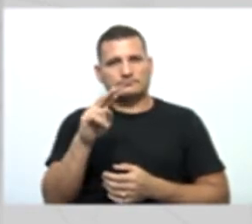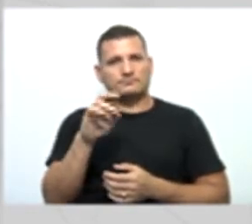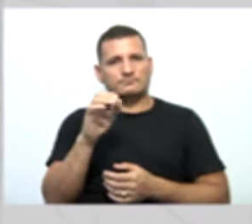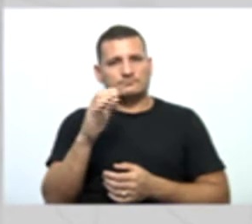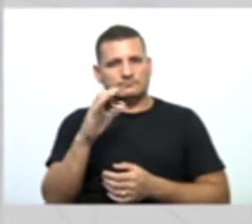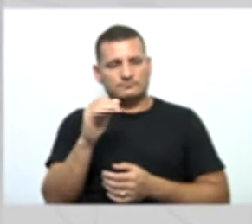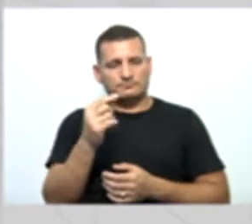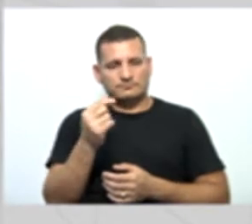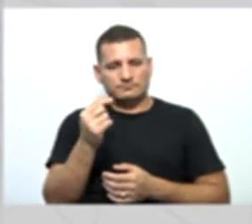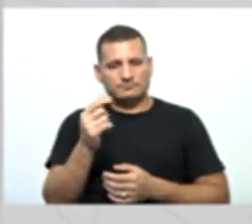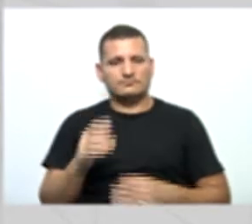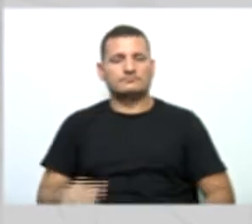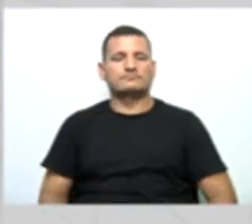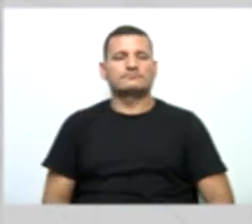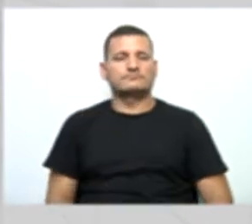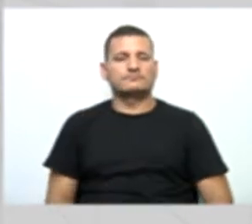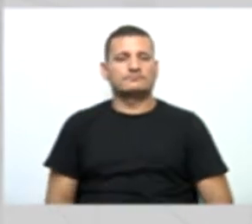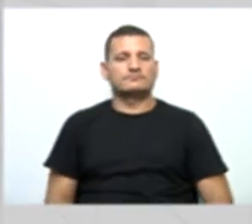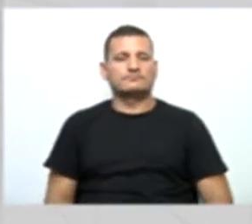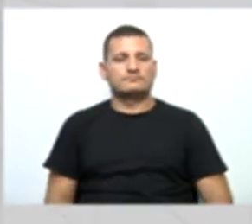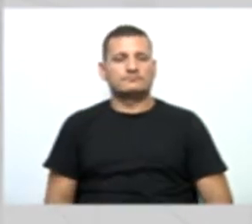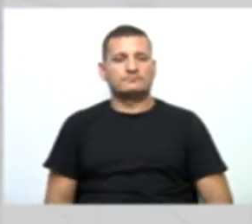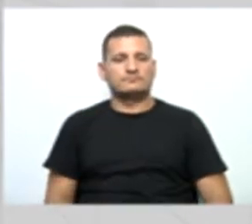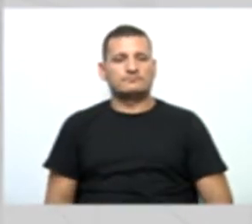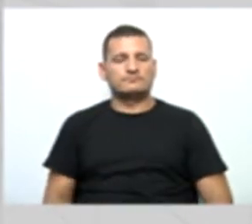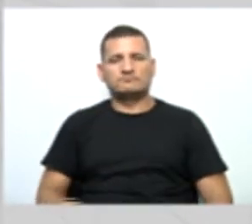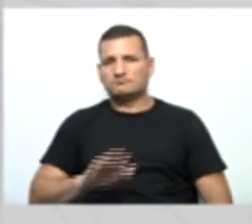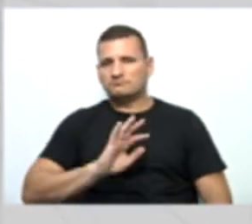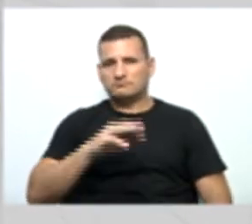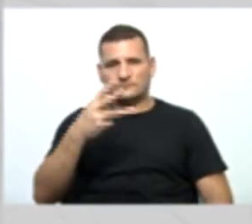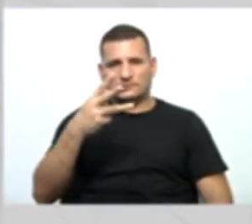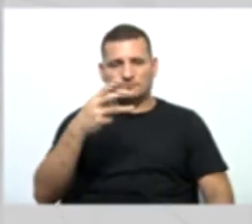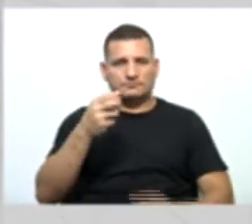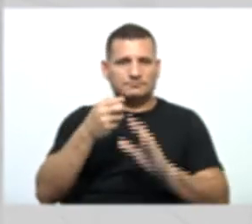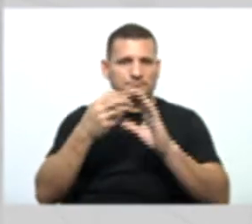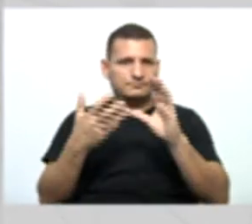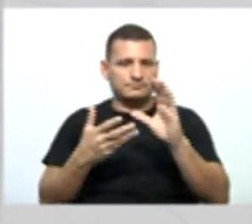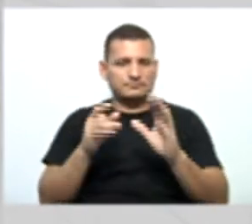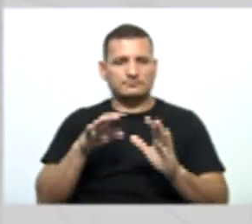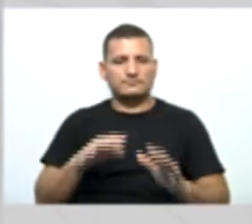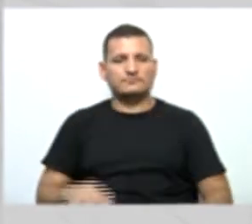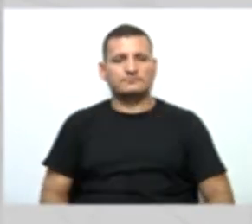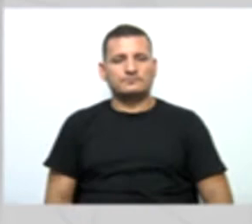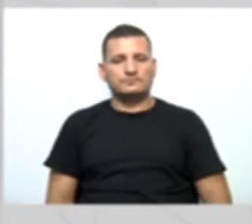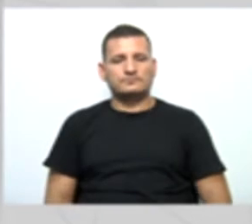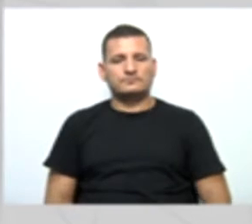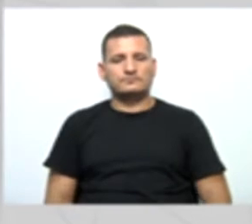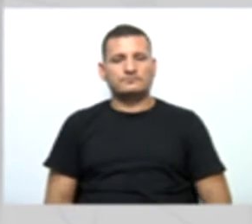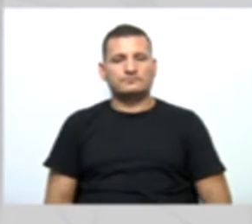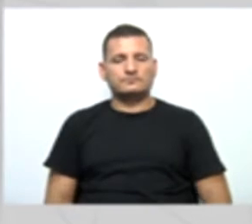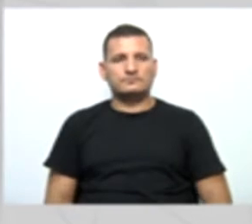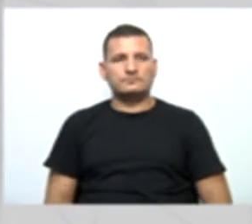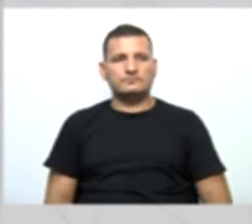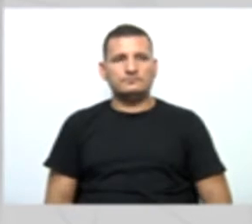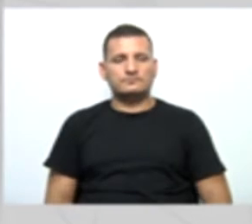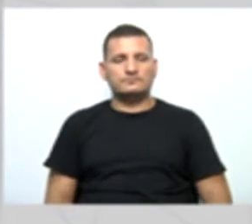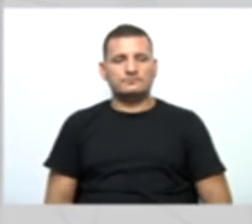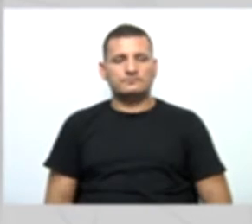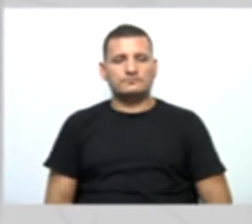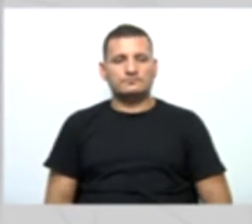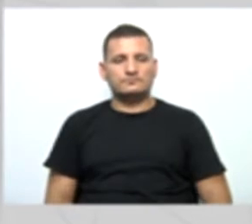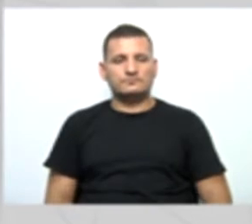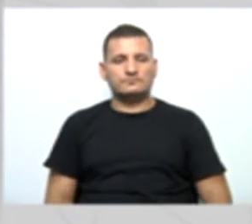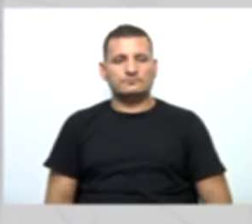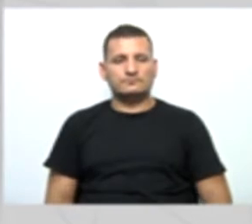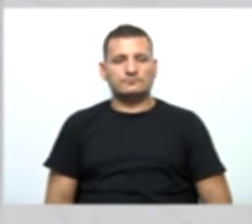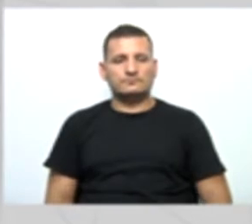ter um preço, com certeza. Vamos usar somente essas 3 características, pode ser? Cor, peso e preço. São os atributos